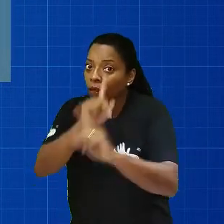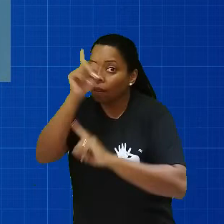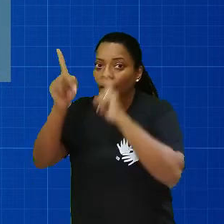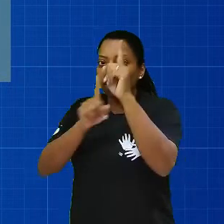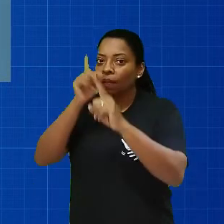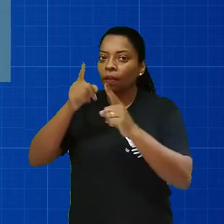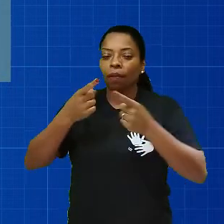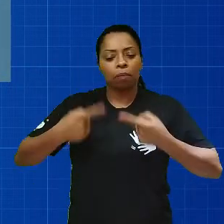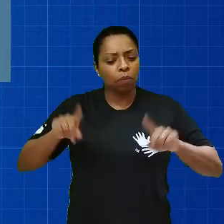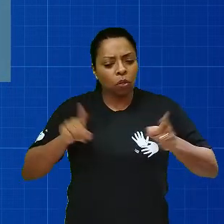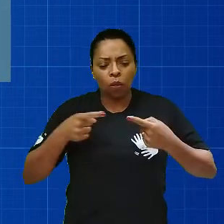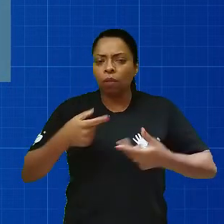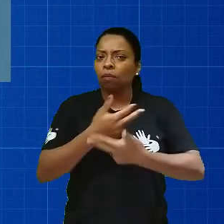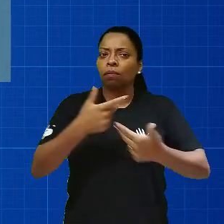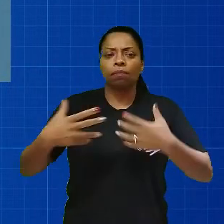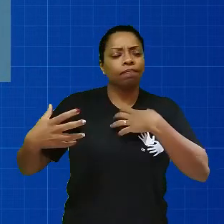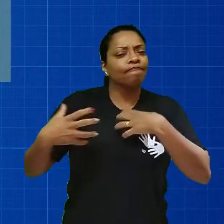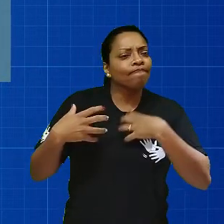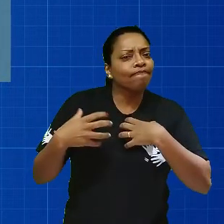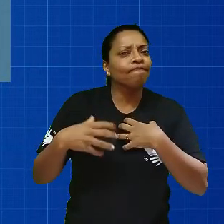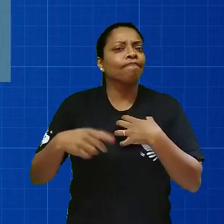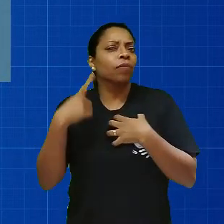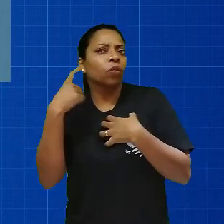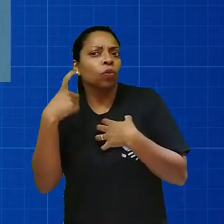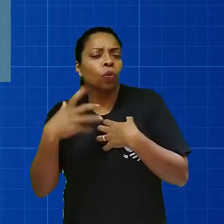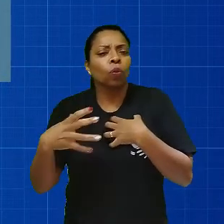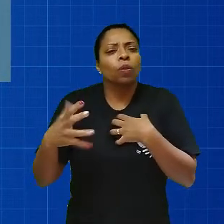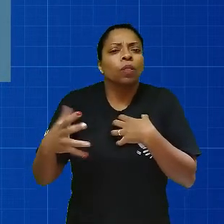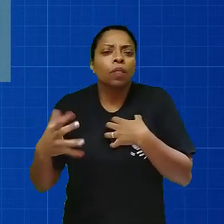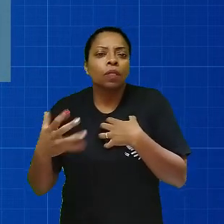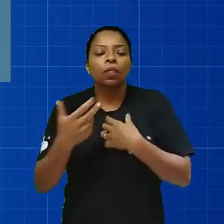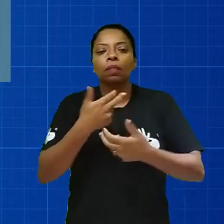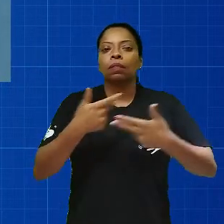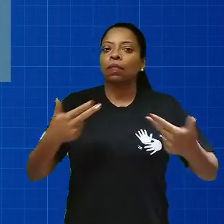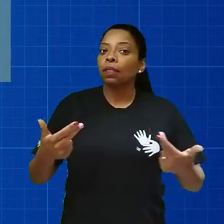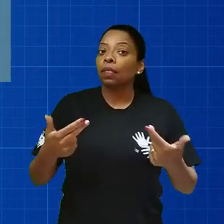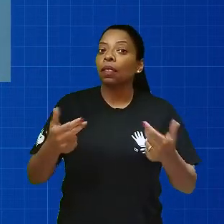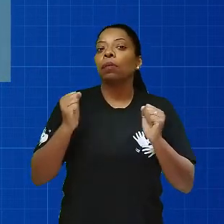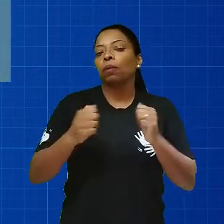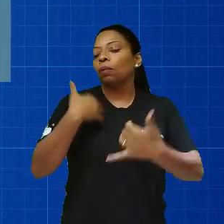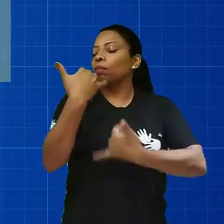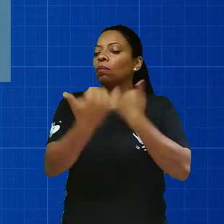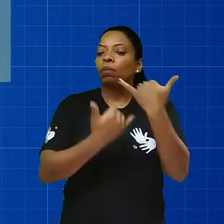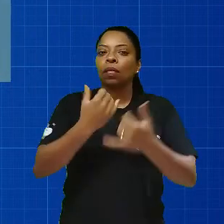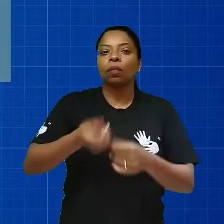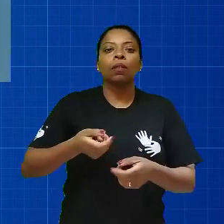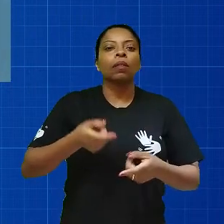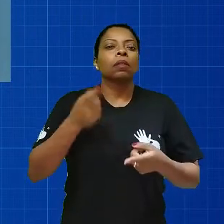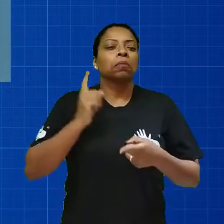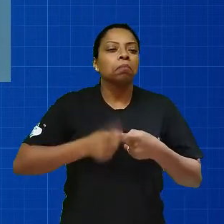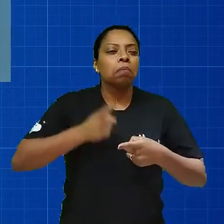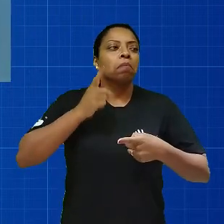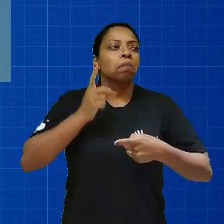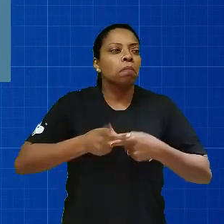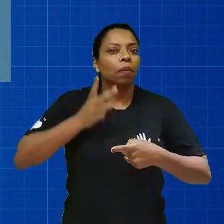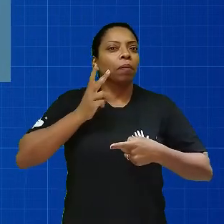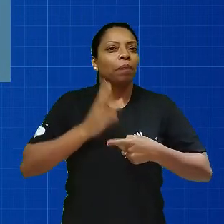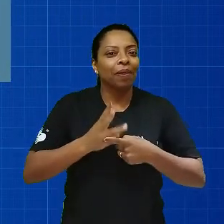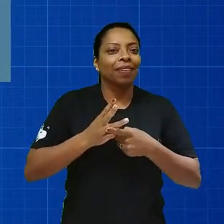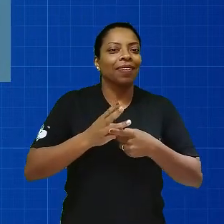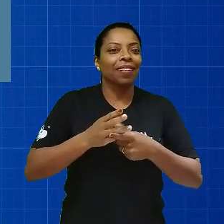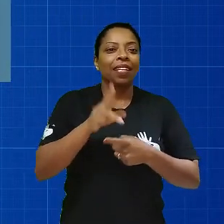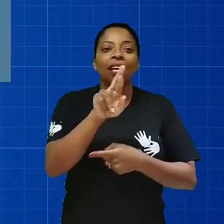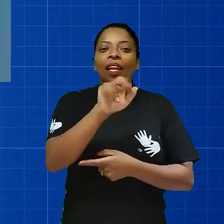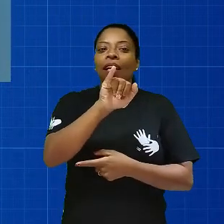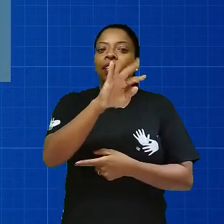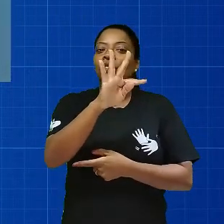para escolher música que a turma gosta e fazer brincadeiras com a criança acompanhar o ritmo, o andamento da